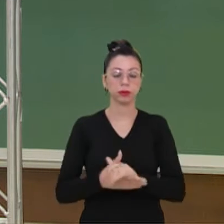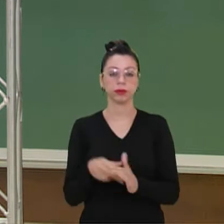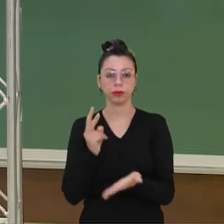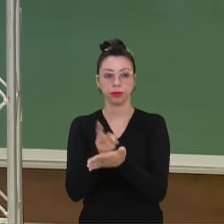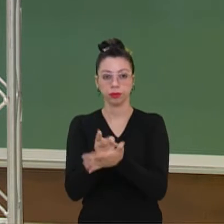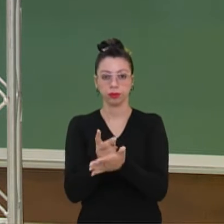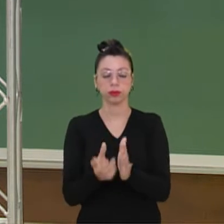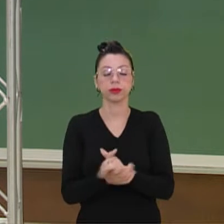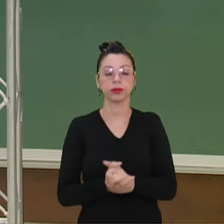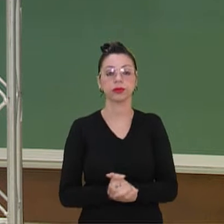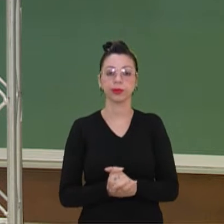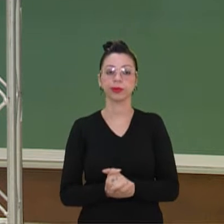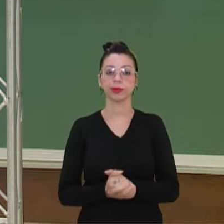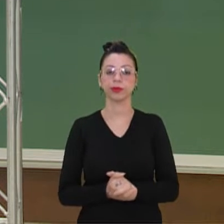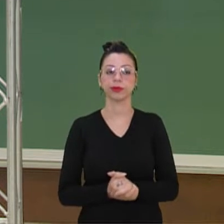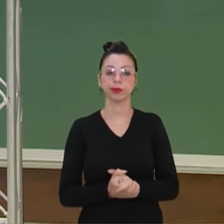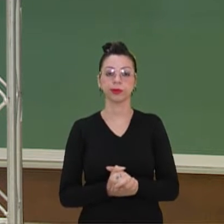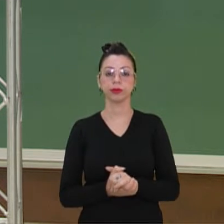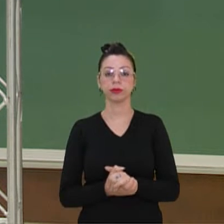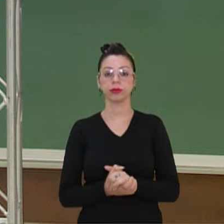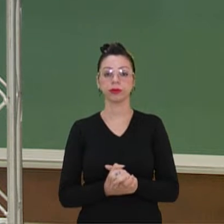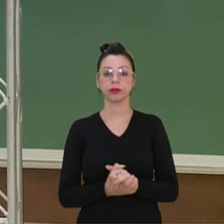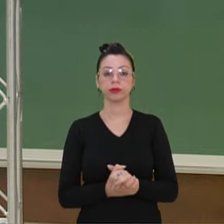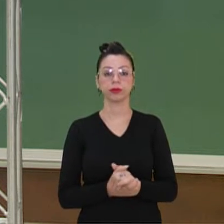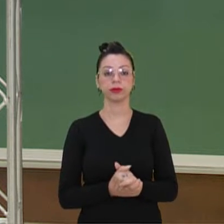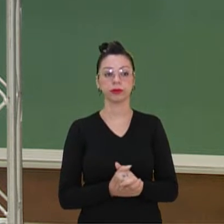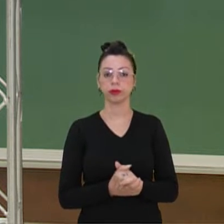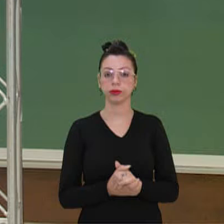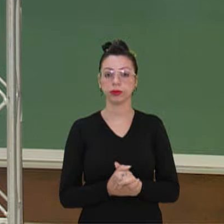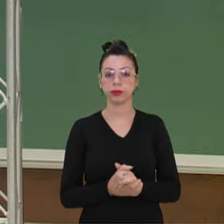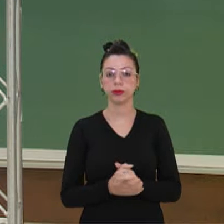continuar. Considerando que